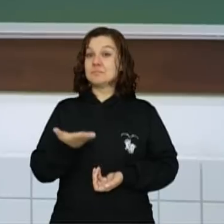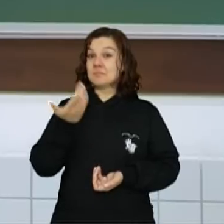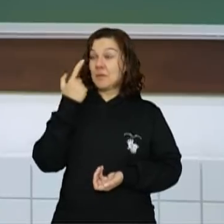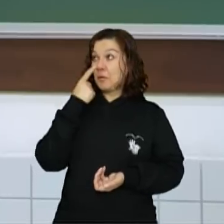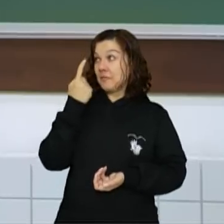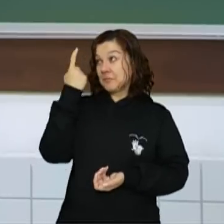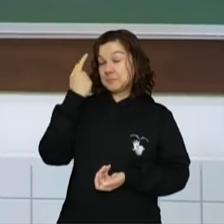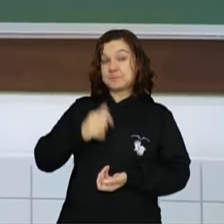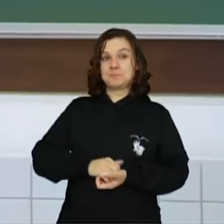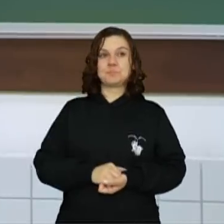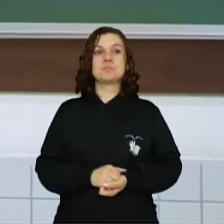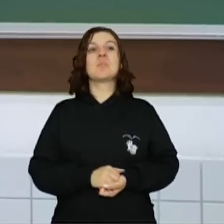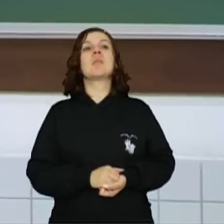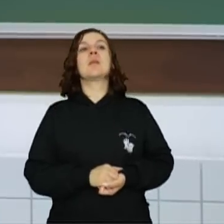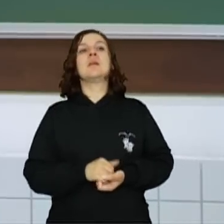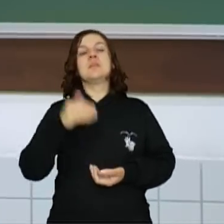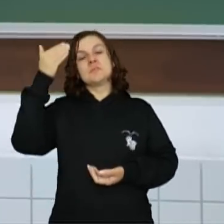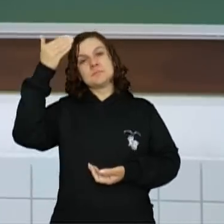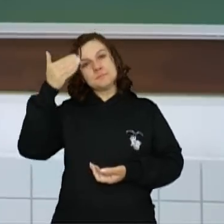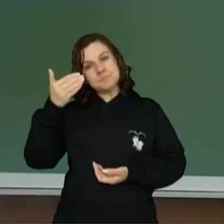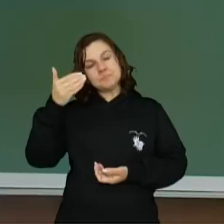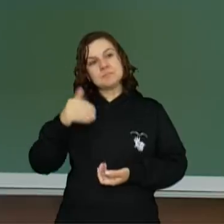Vamos lá? Aqui